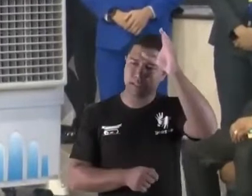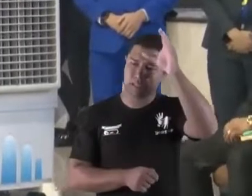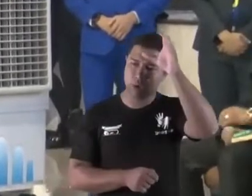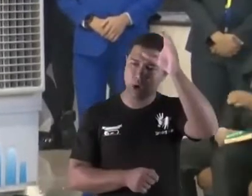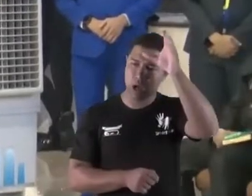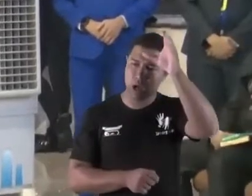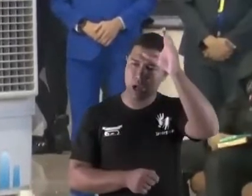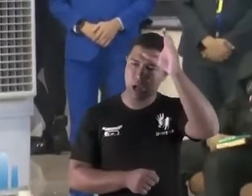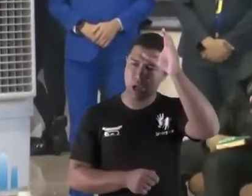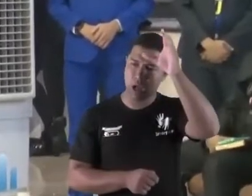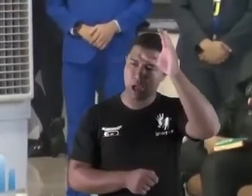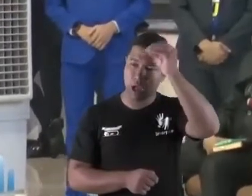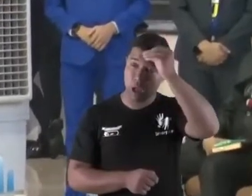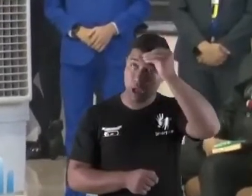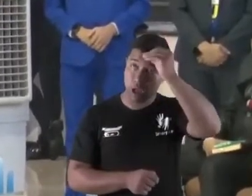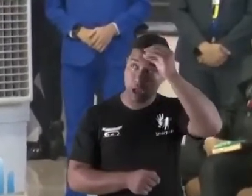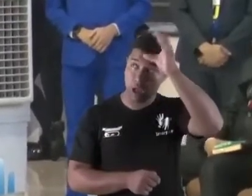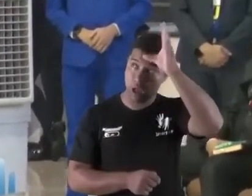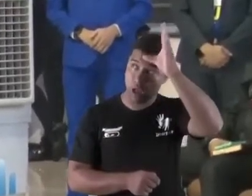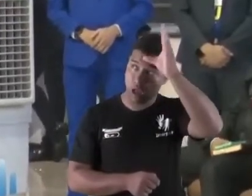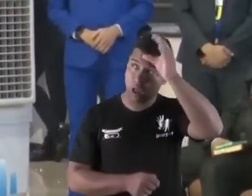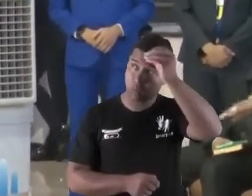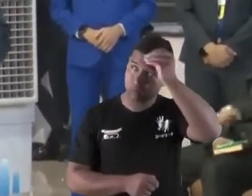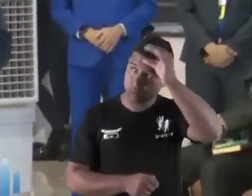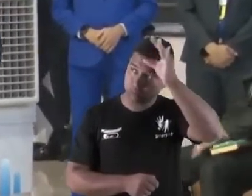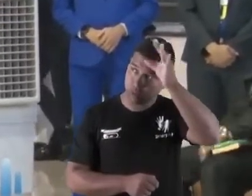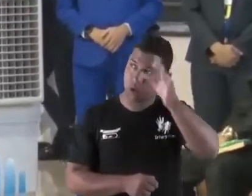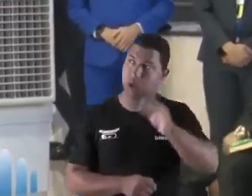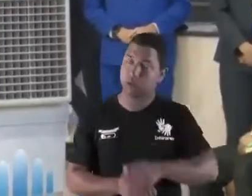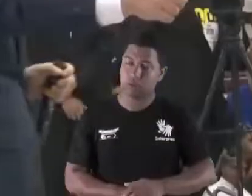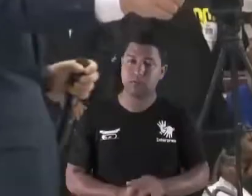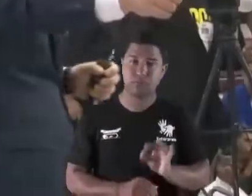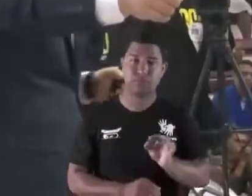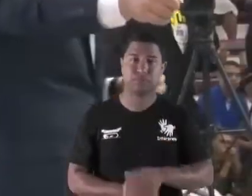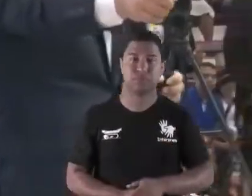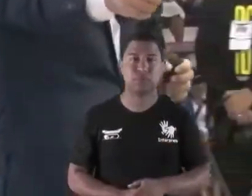para você usar o teu dom para bater no outro.